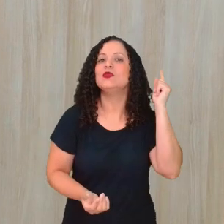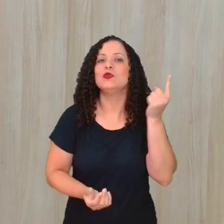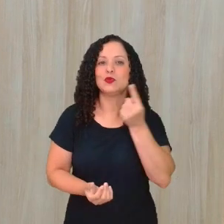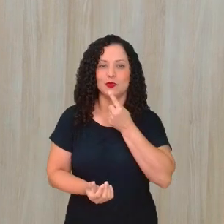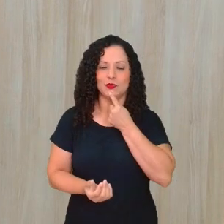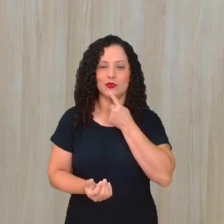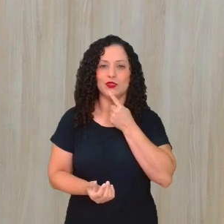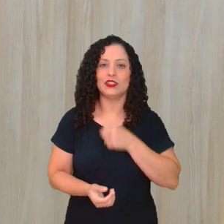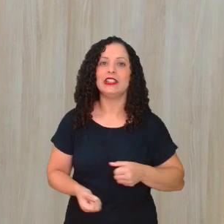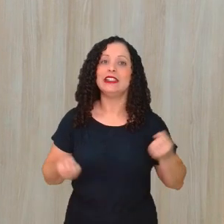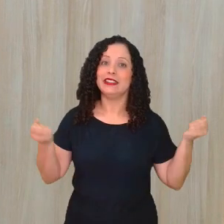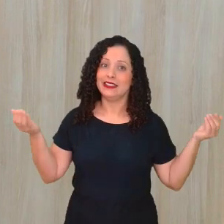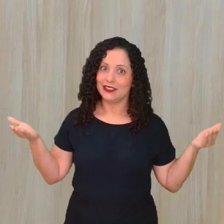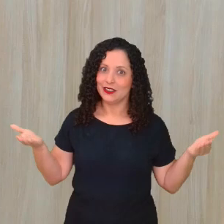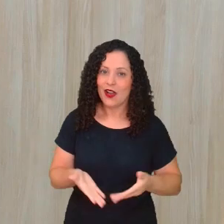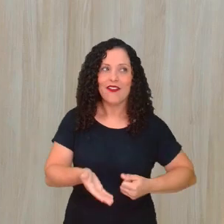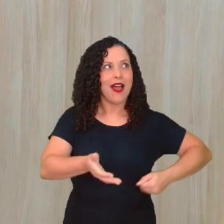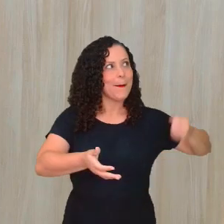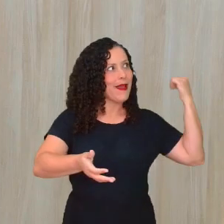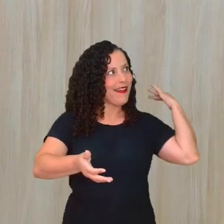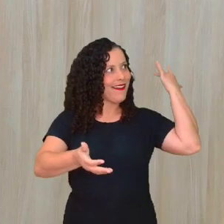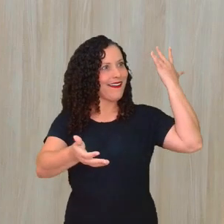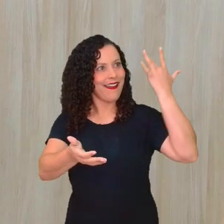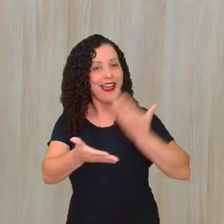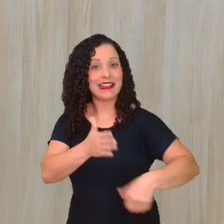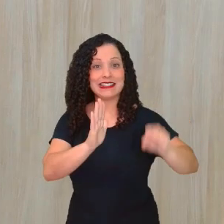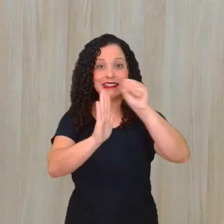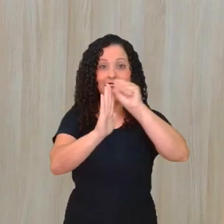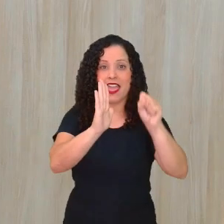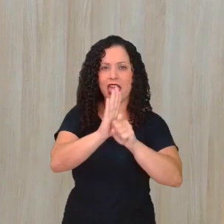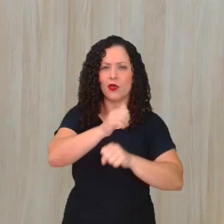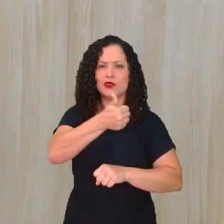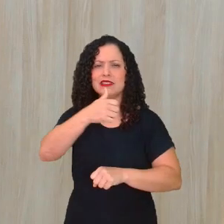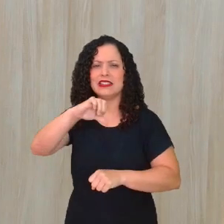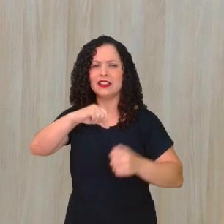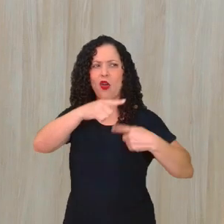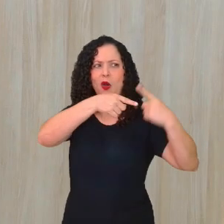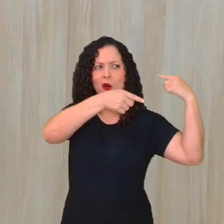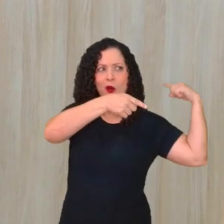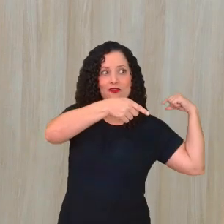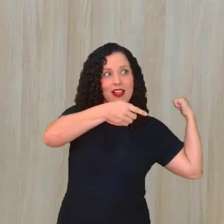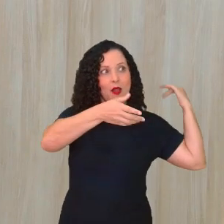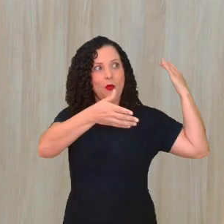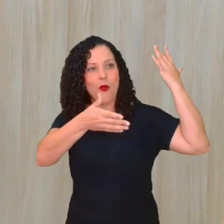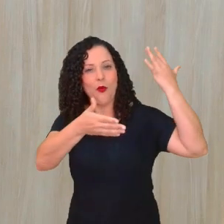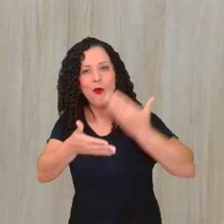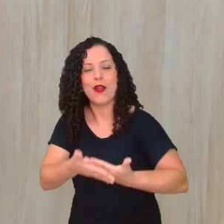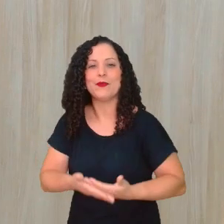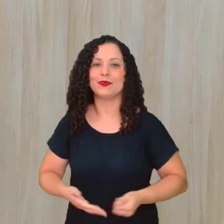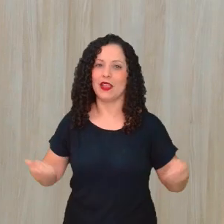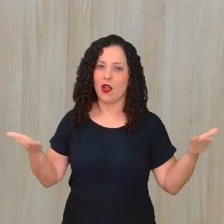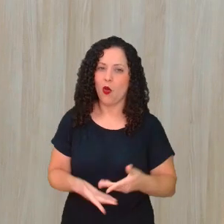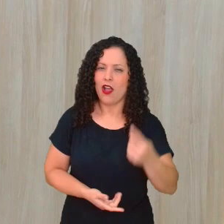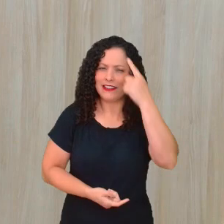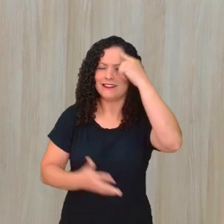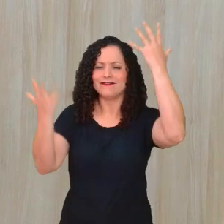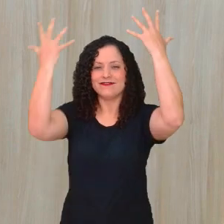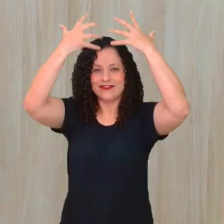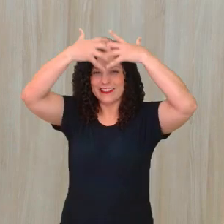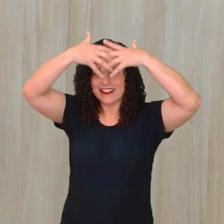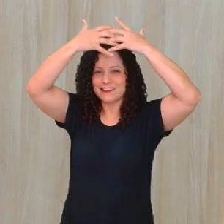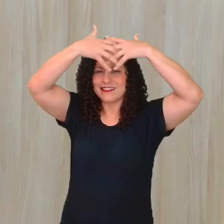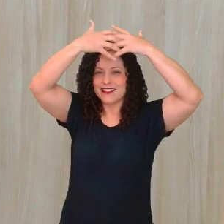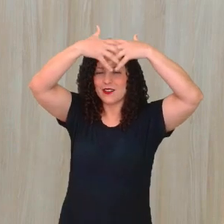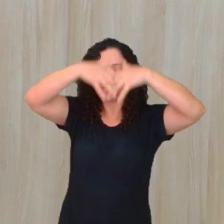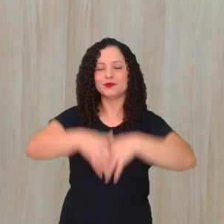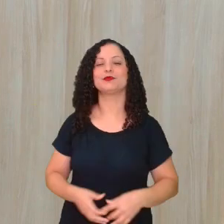surdos, que vem desde o século XIX, certo? Então, a gente traz essa reflexão aqui no dia de hoje,